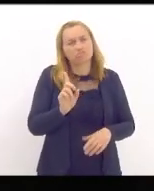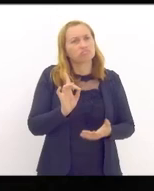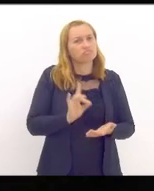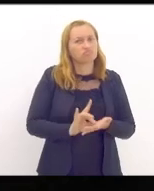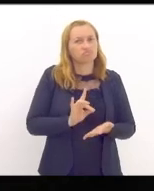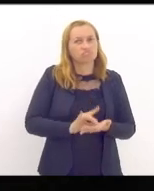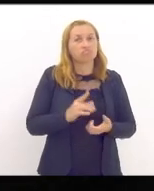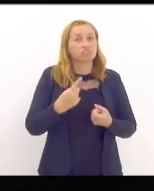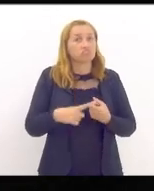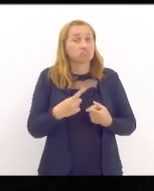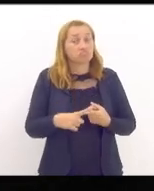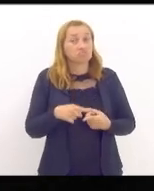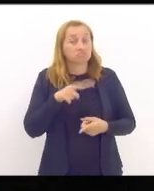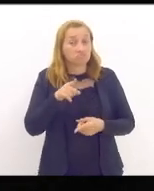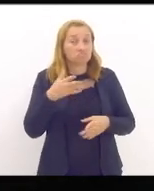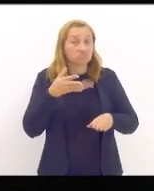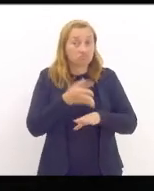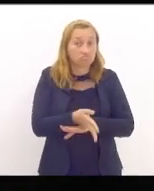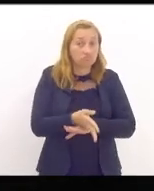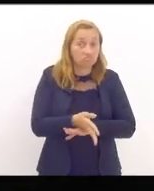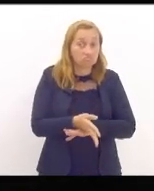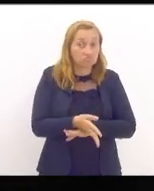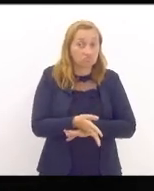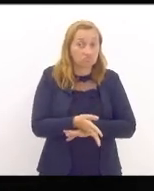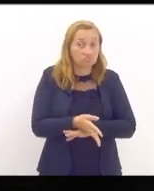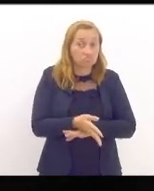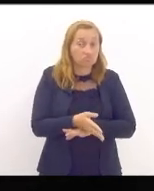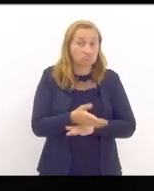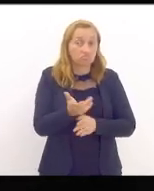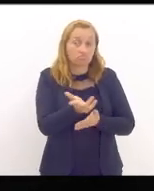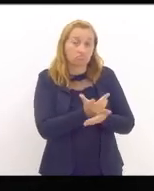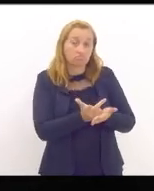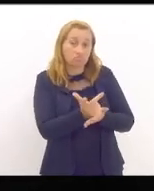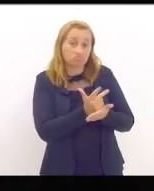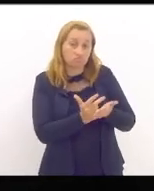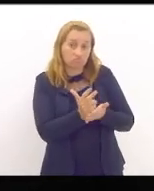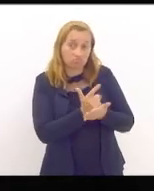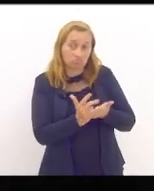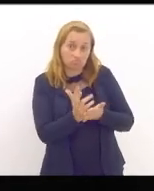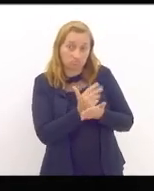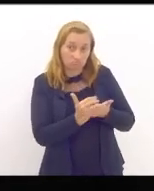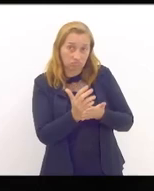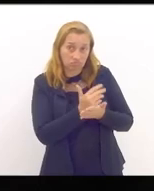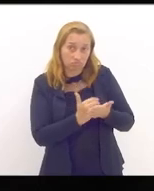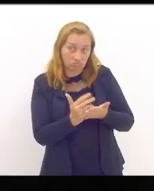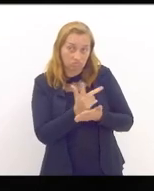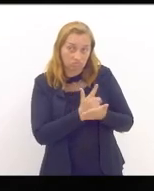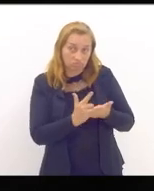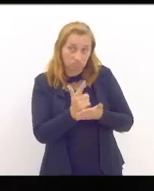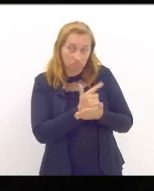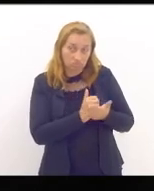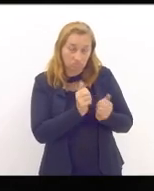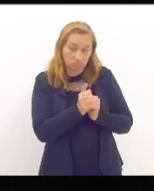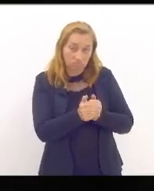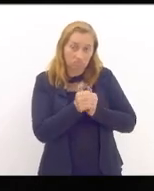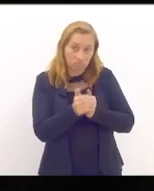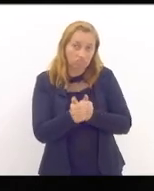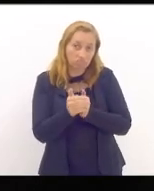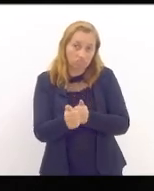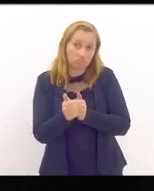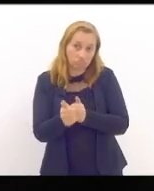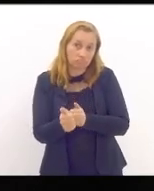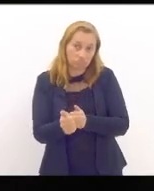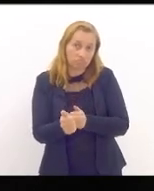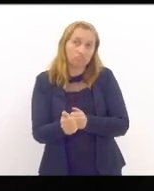porque quando você entra inclusive nos mapas que veio vieram acompanhando eh